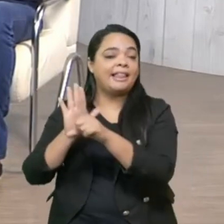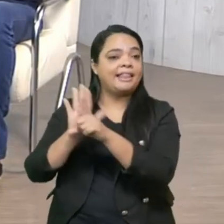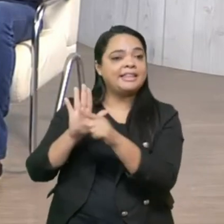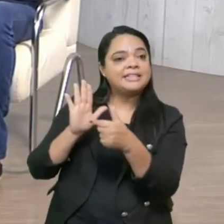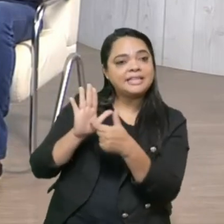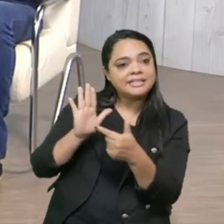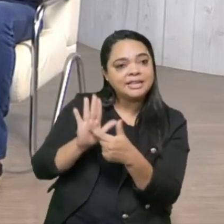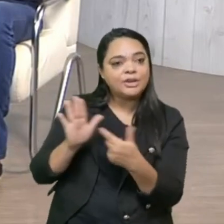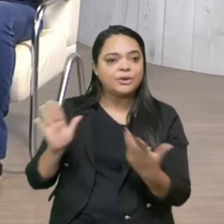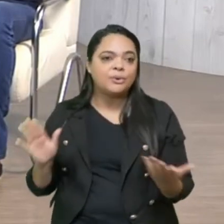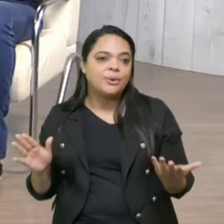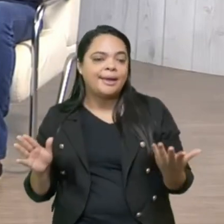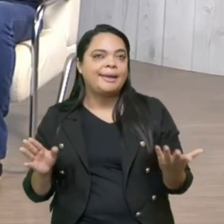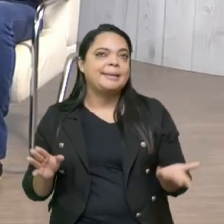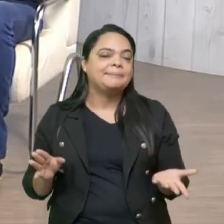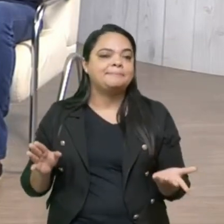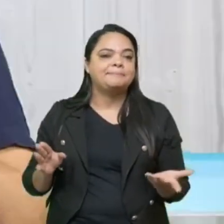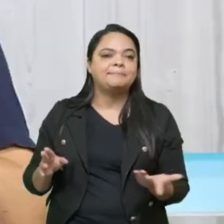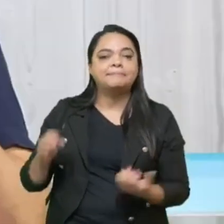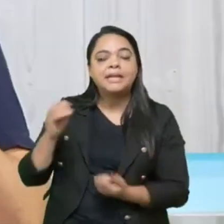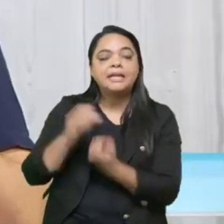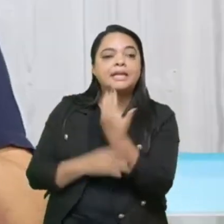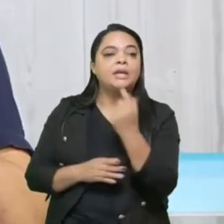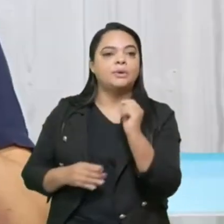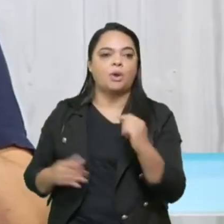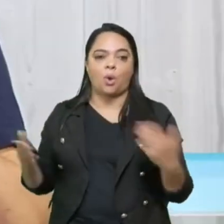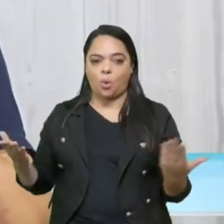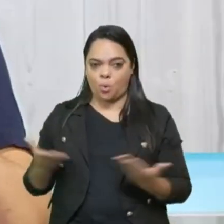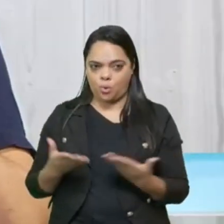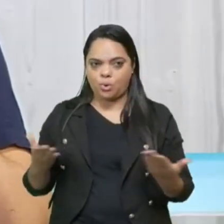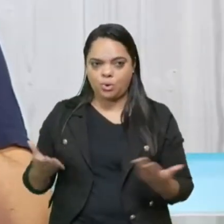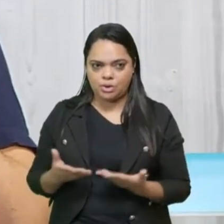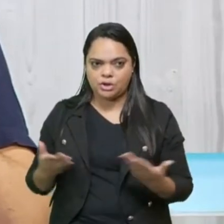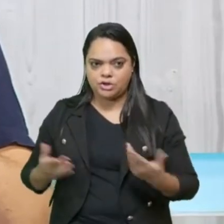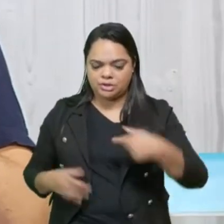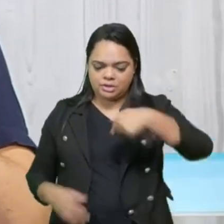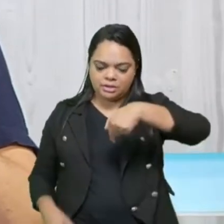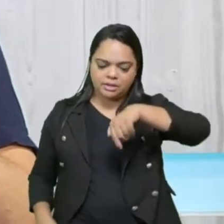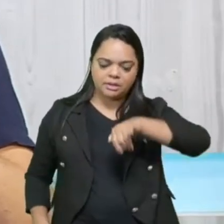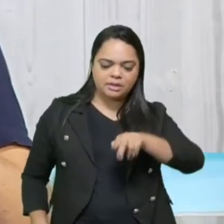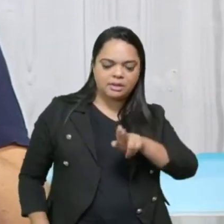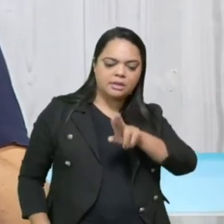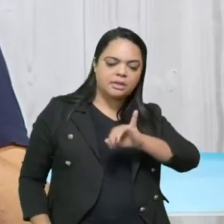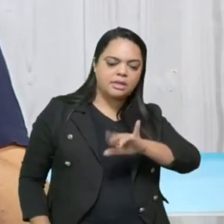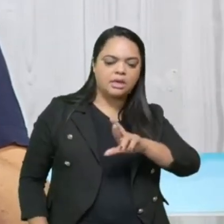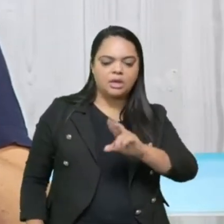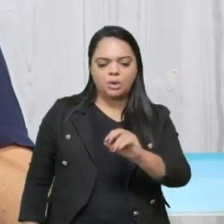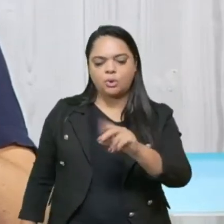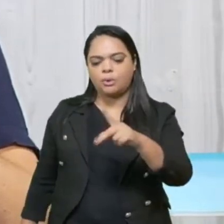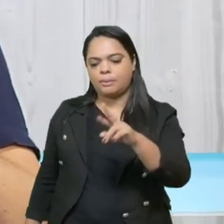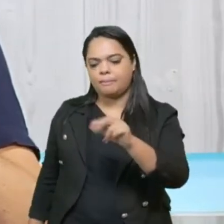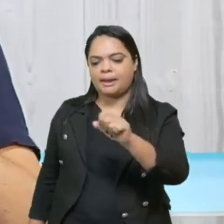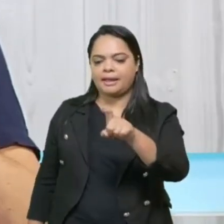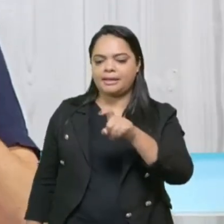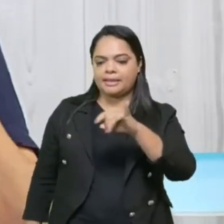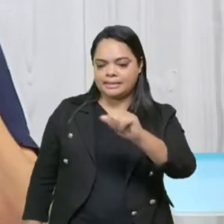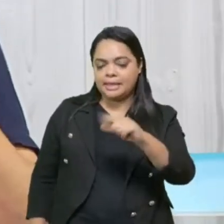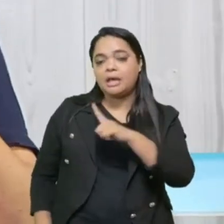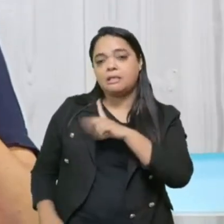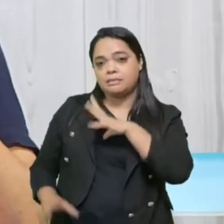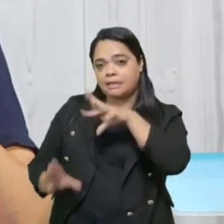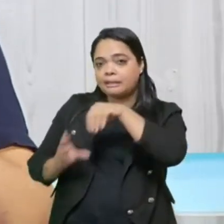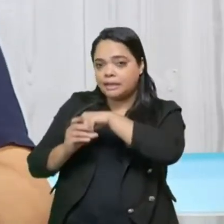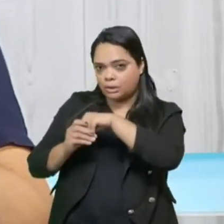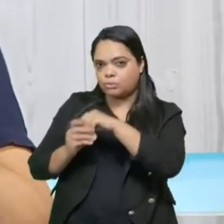em vigor que estabelece que hoje a quiropraxia é uma especialidade da fisioterapia. Existem